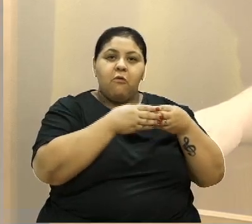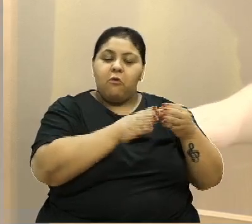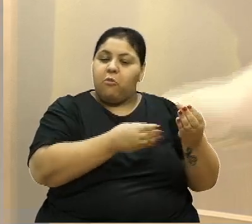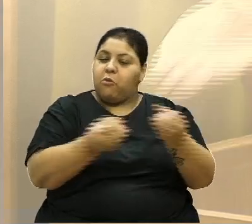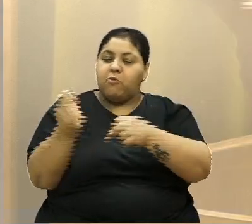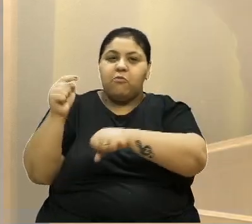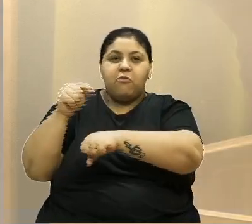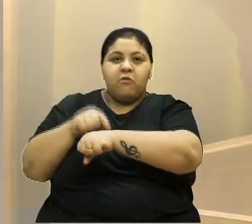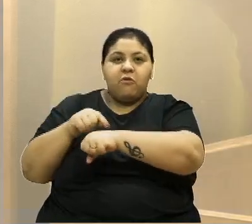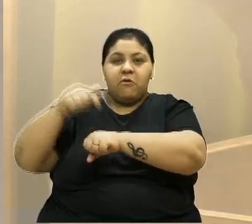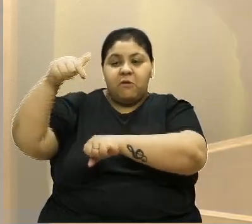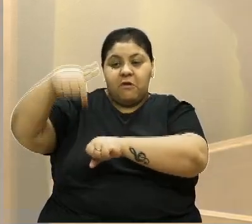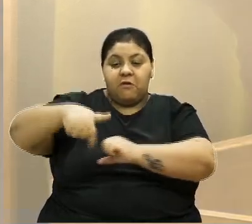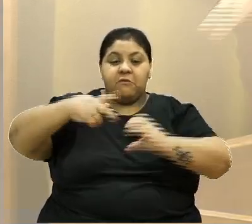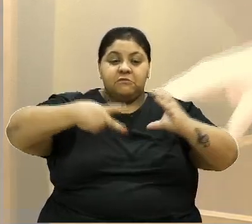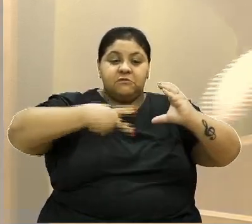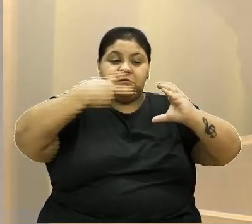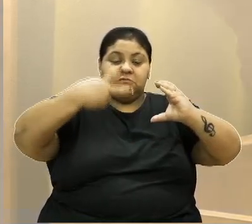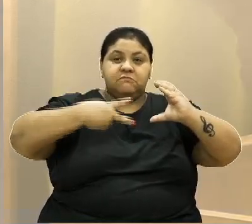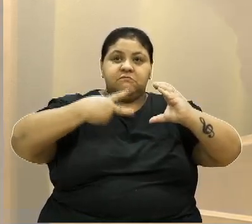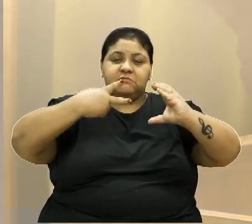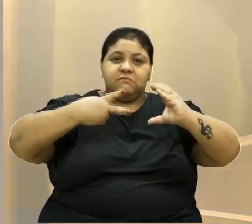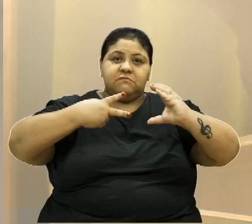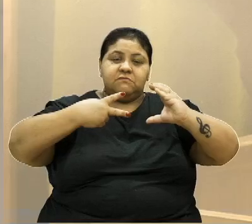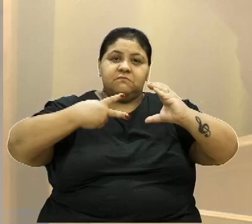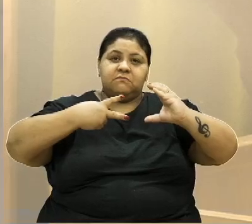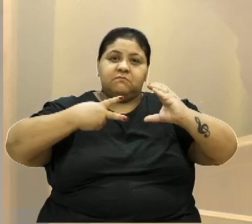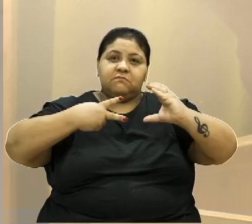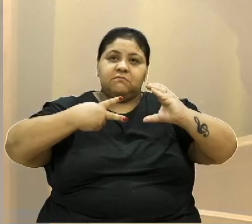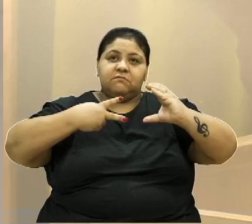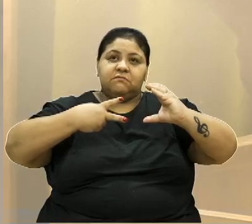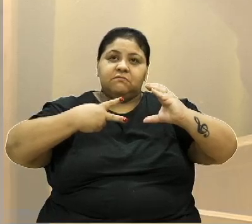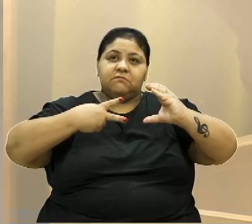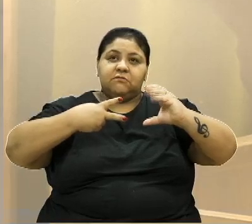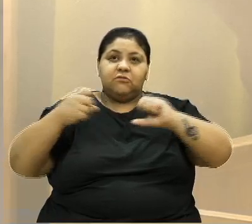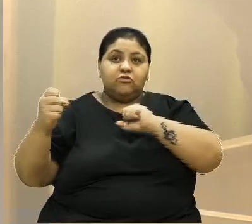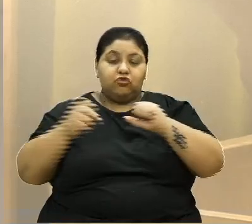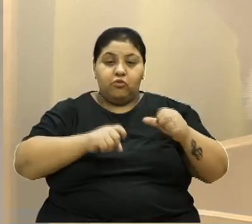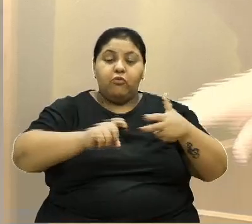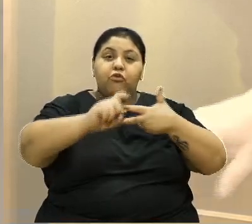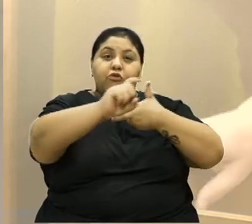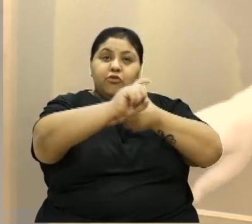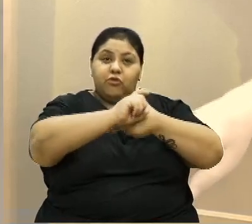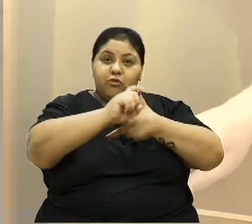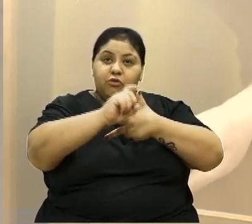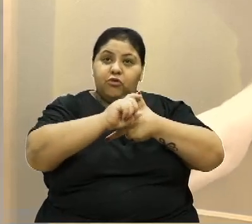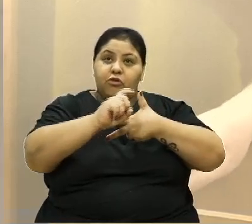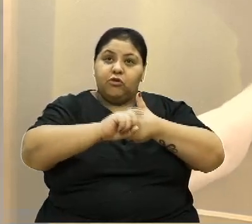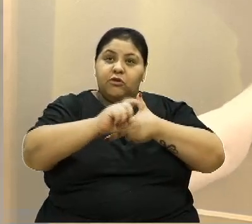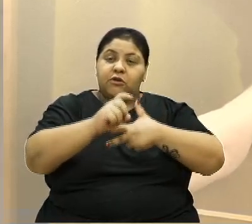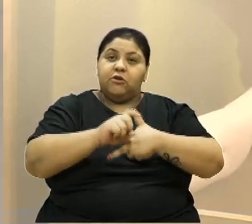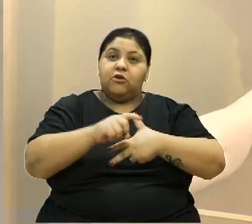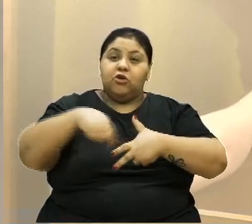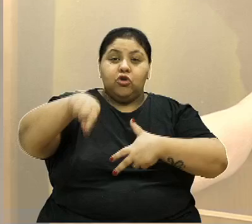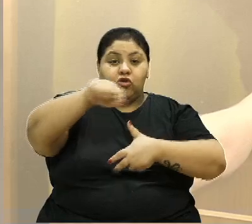bastante tempo, tanto aqui na Câmara como lá no Poder Executivo, como fomos secretários juntos, inclusive.